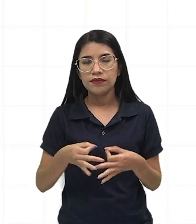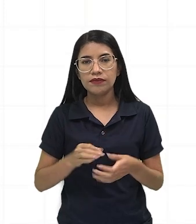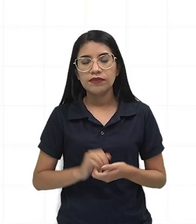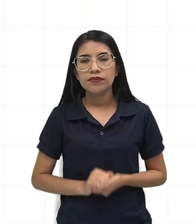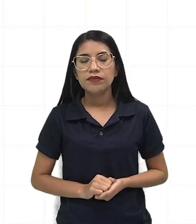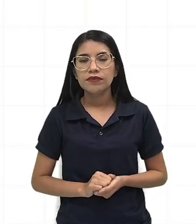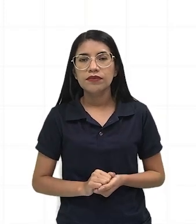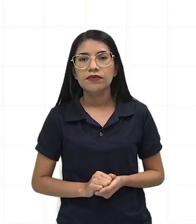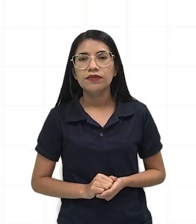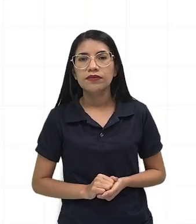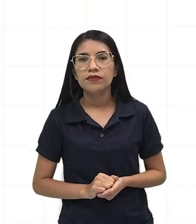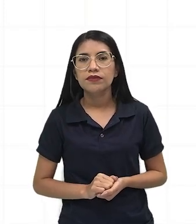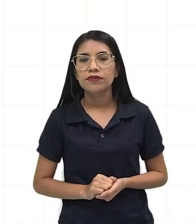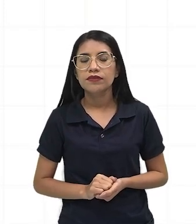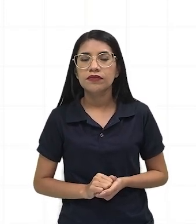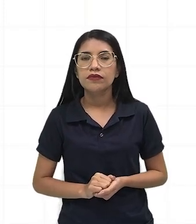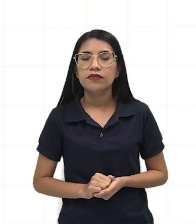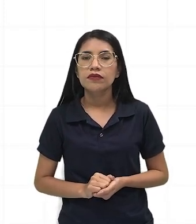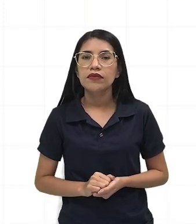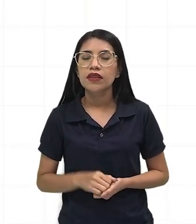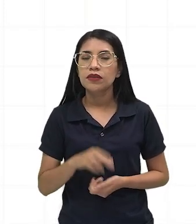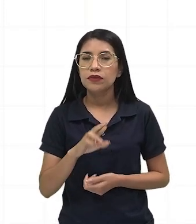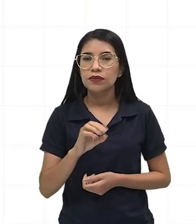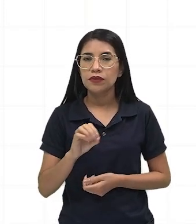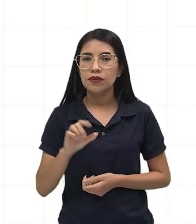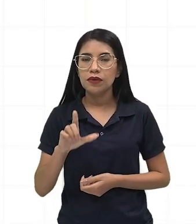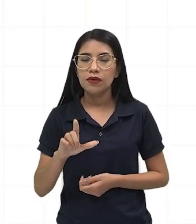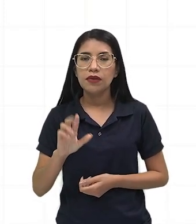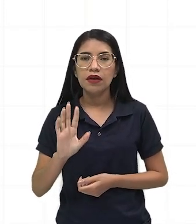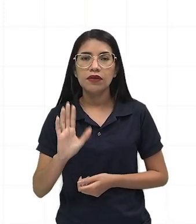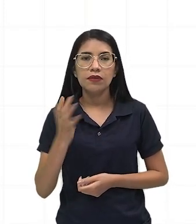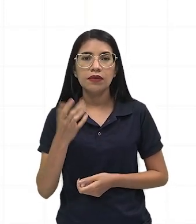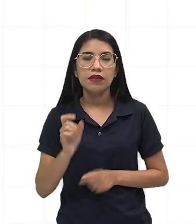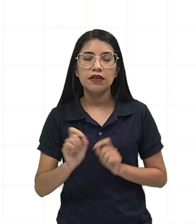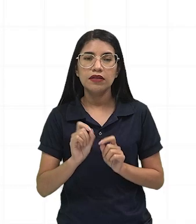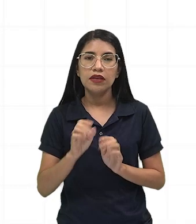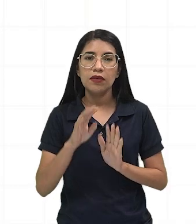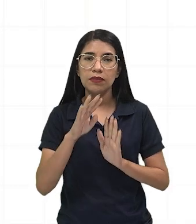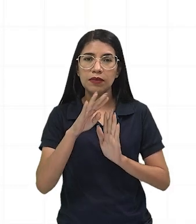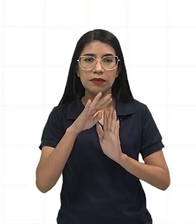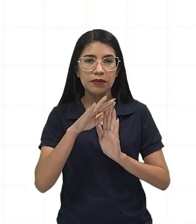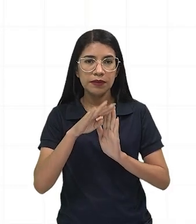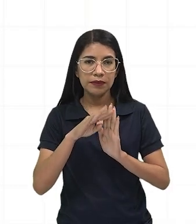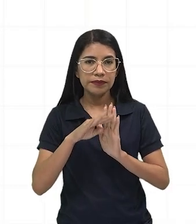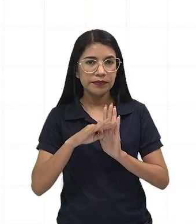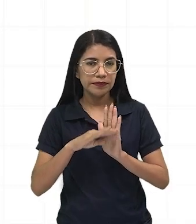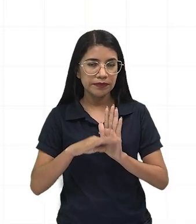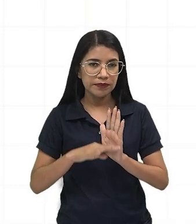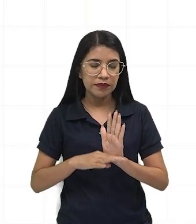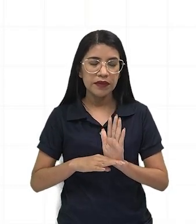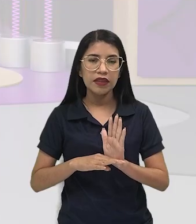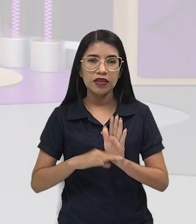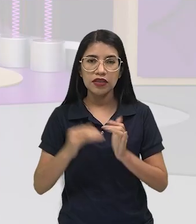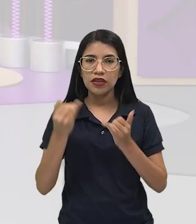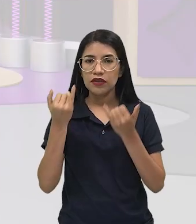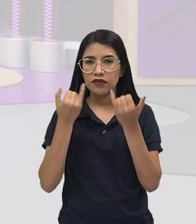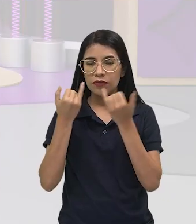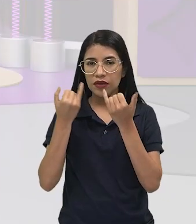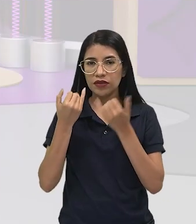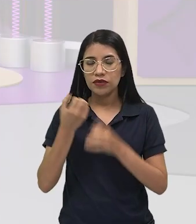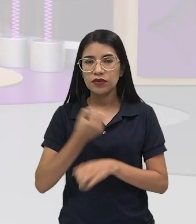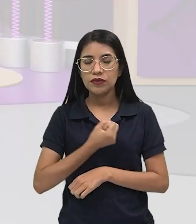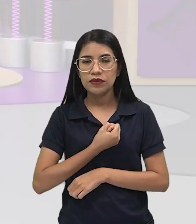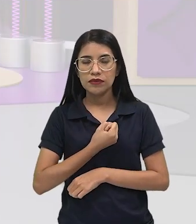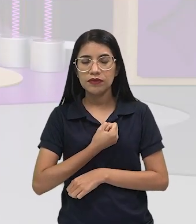Então, em um rol, o que acontece? É que é uma lista, certo, de dados